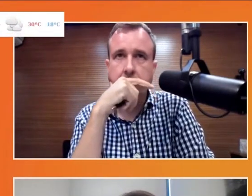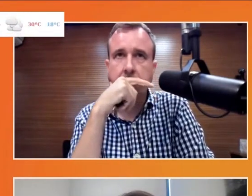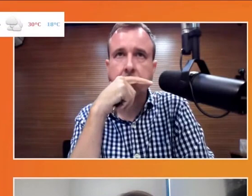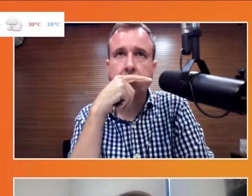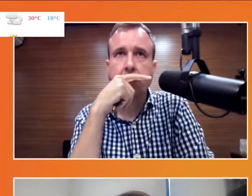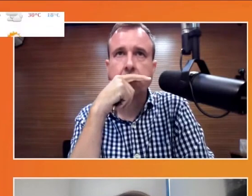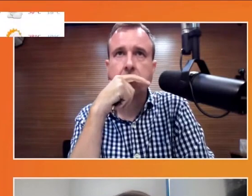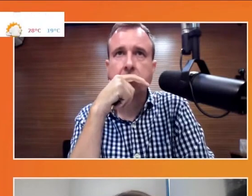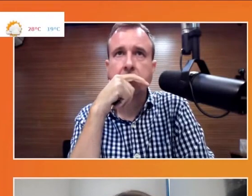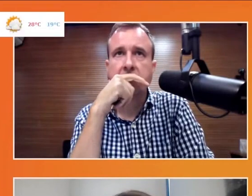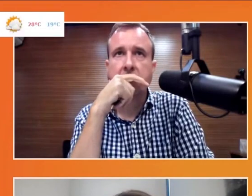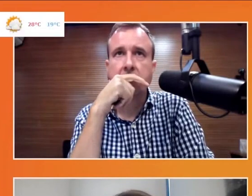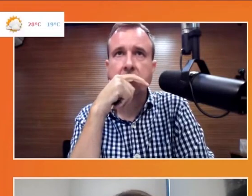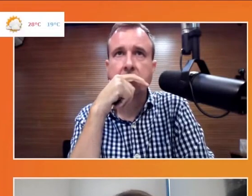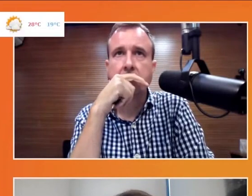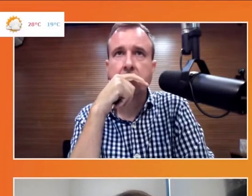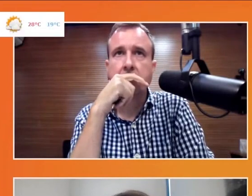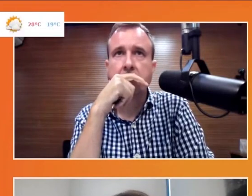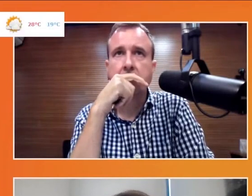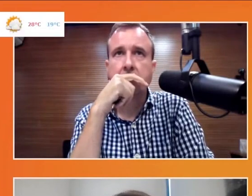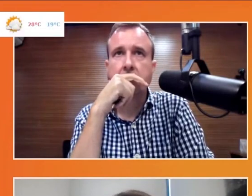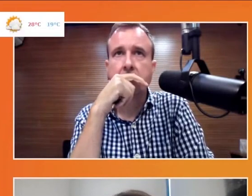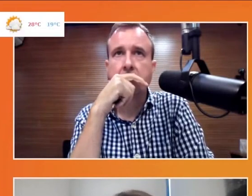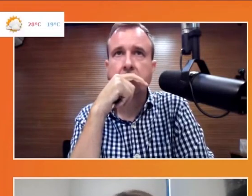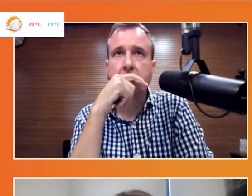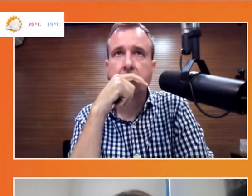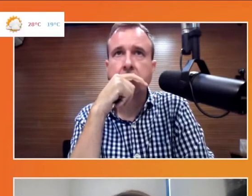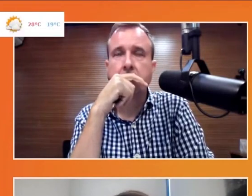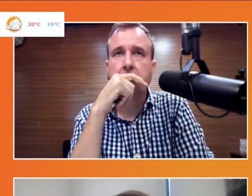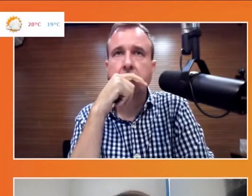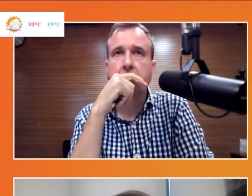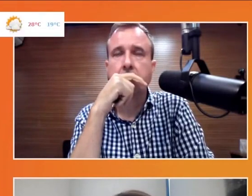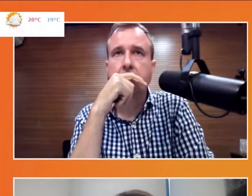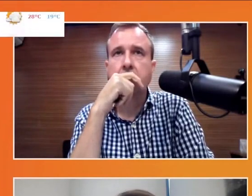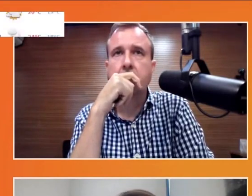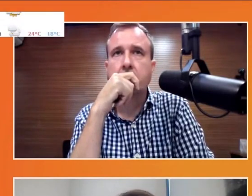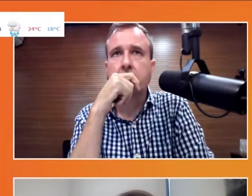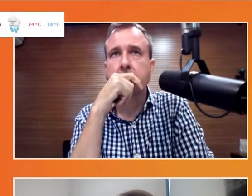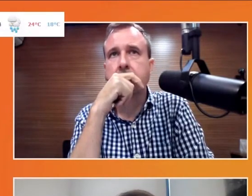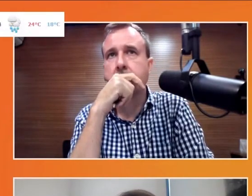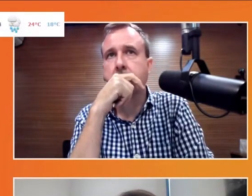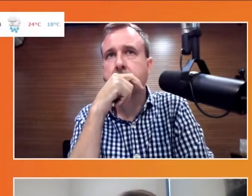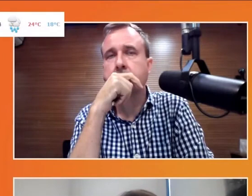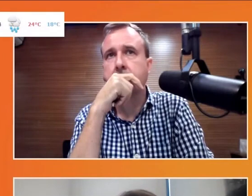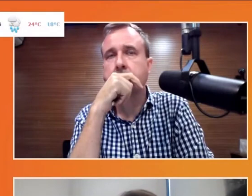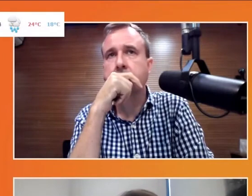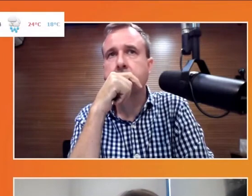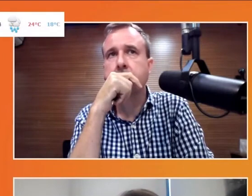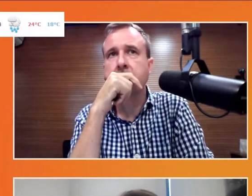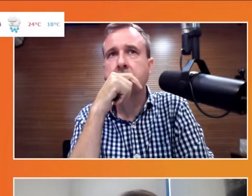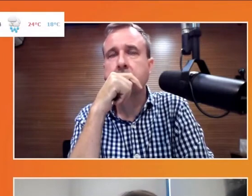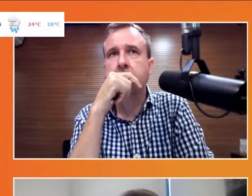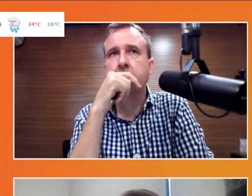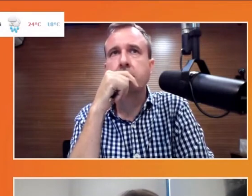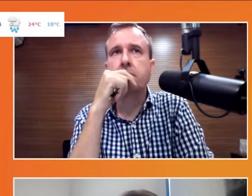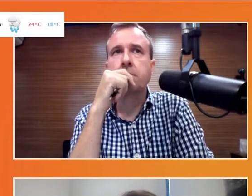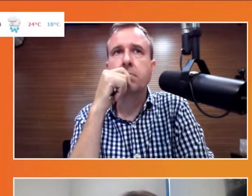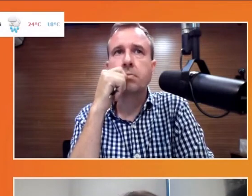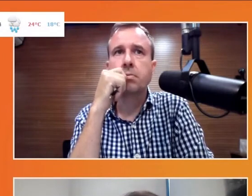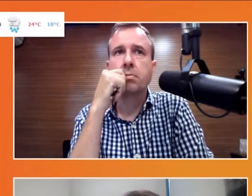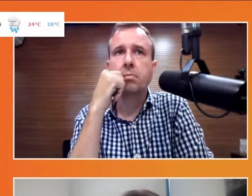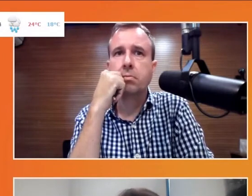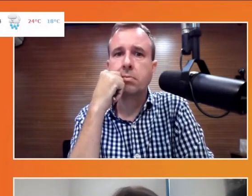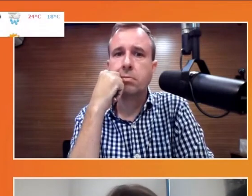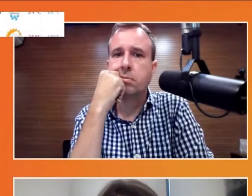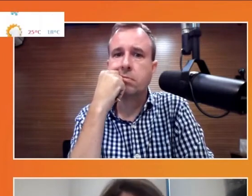acusações de que a corrupção foi a marca do seu governo, tanto pelo Mensalão quanto pelo Petrolão? Eu espero